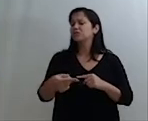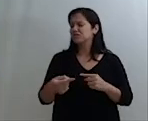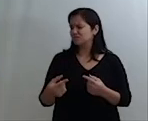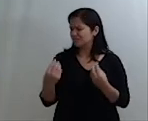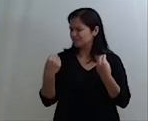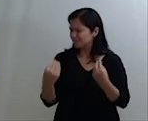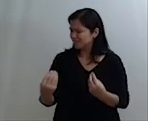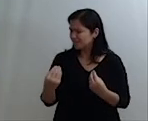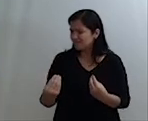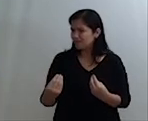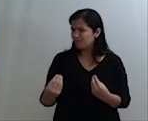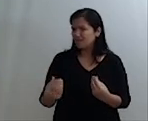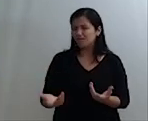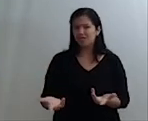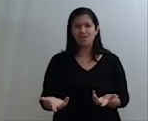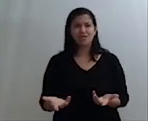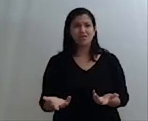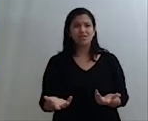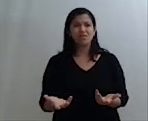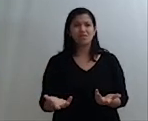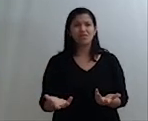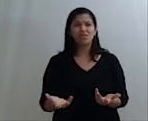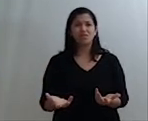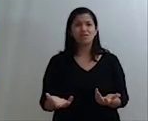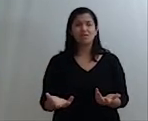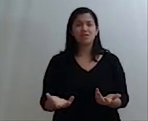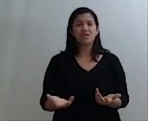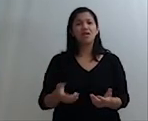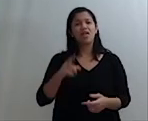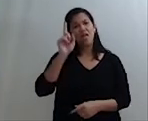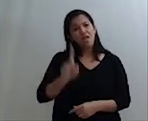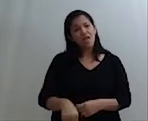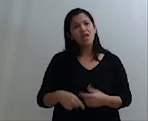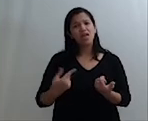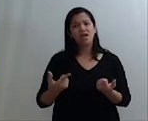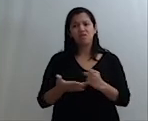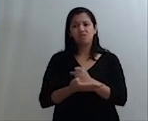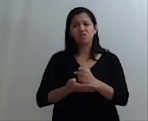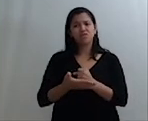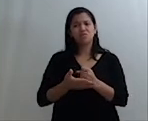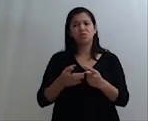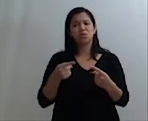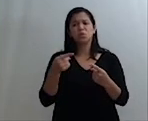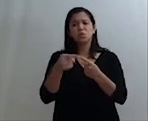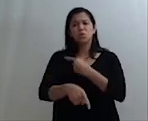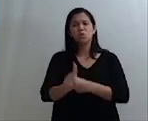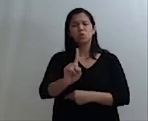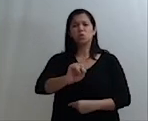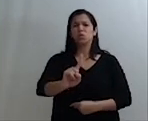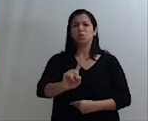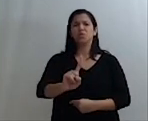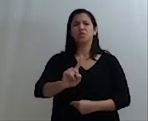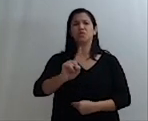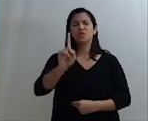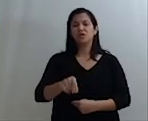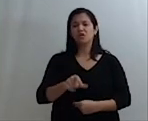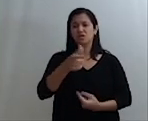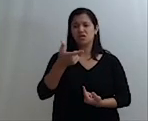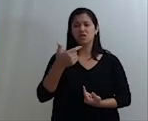hoje não persiste mais esse fundamento que foi utilizado anteriormente o o senhor